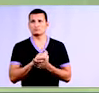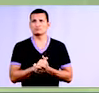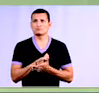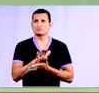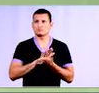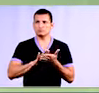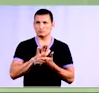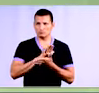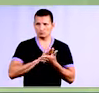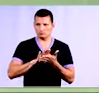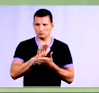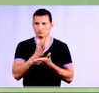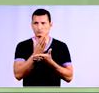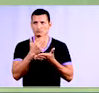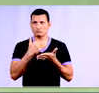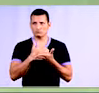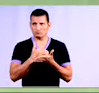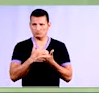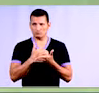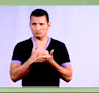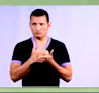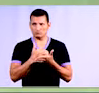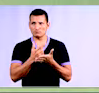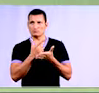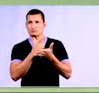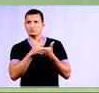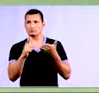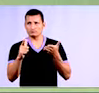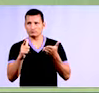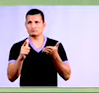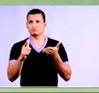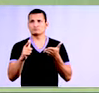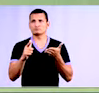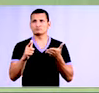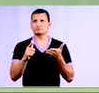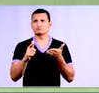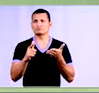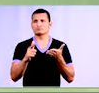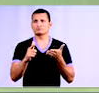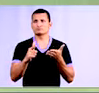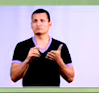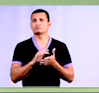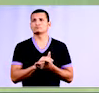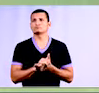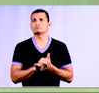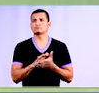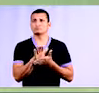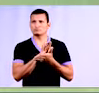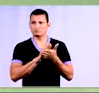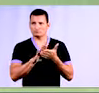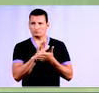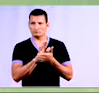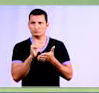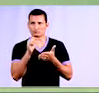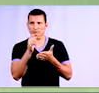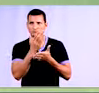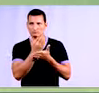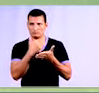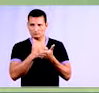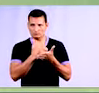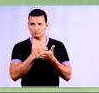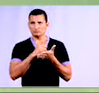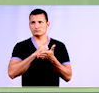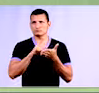nenhuma parte fique sem ser usada. Nenhuma dessas partições ficaria obsoleta,